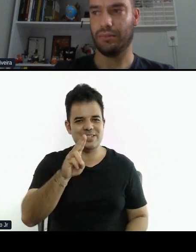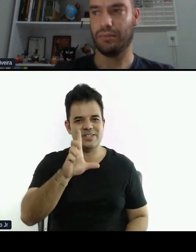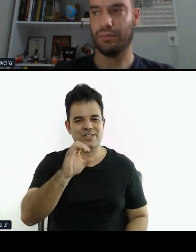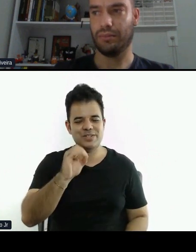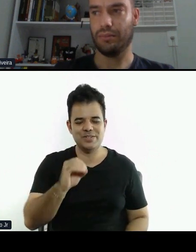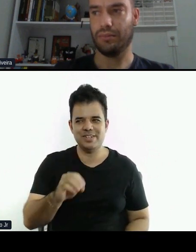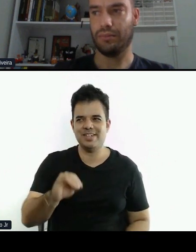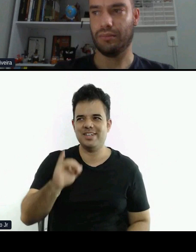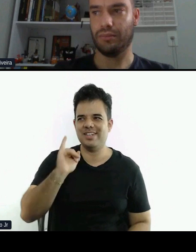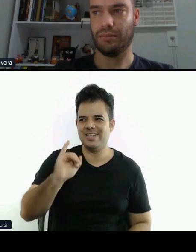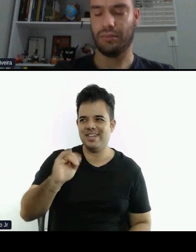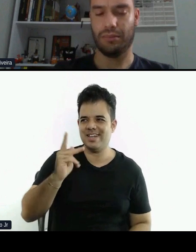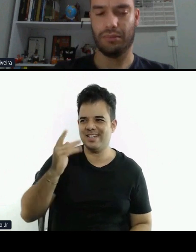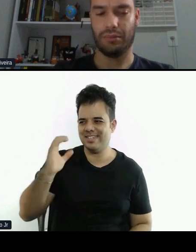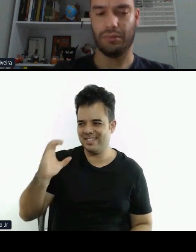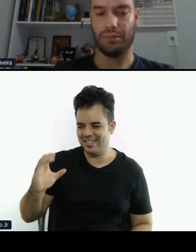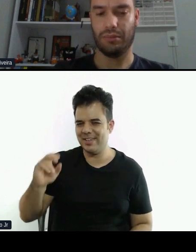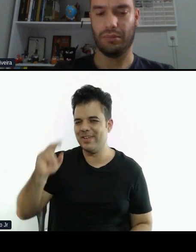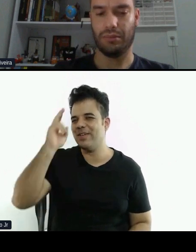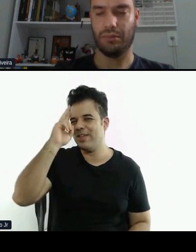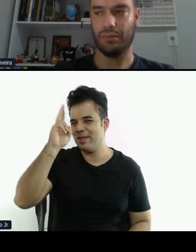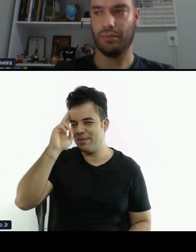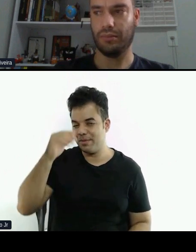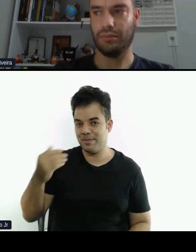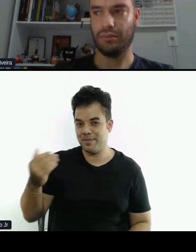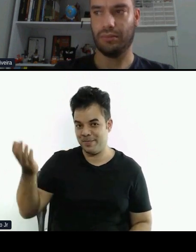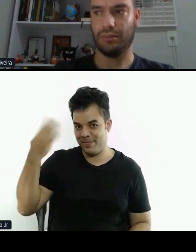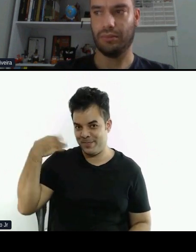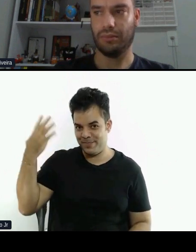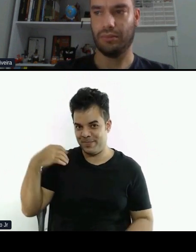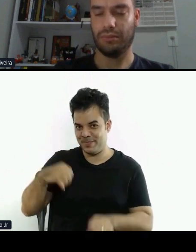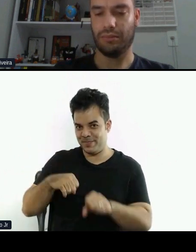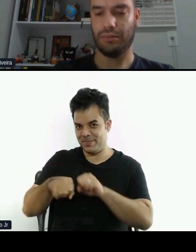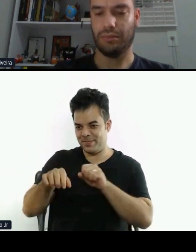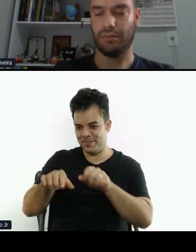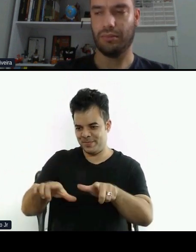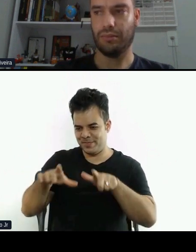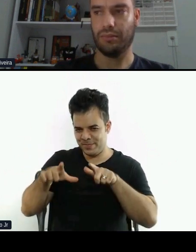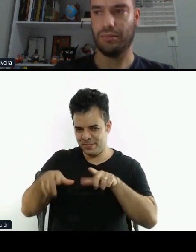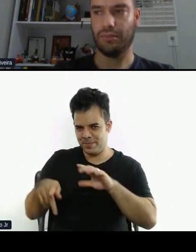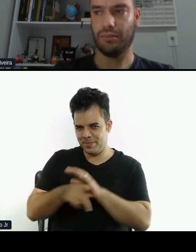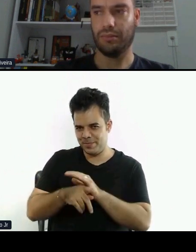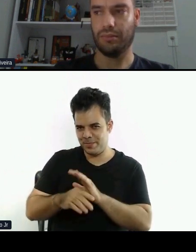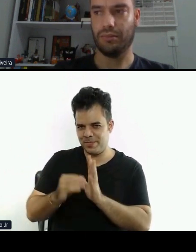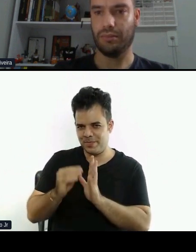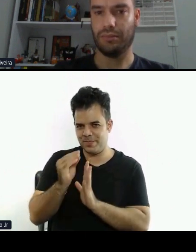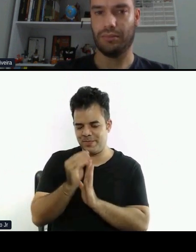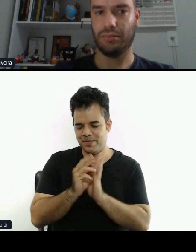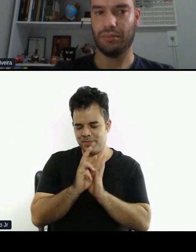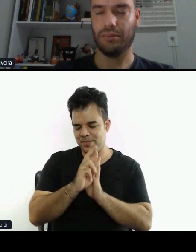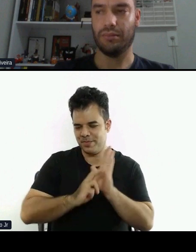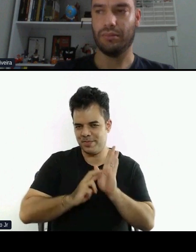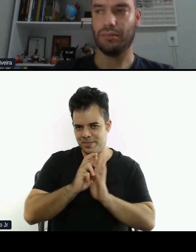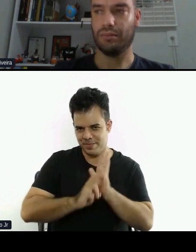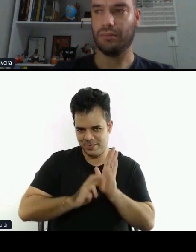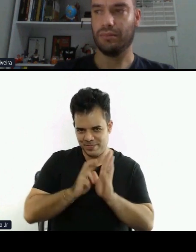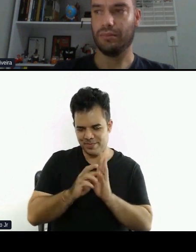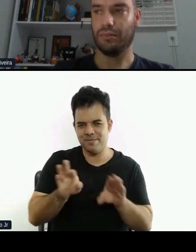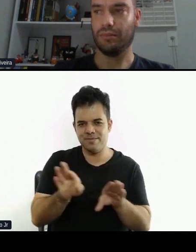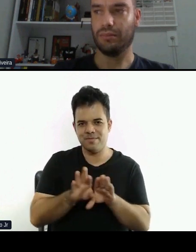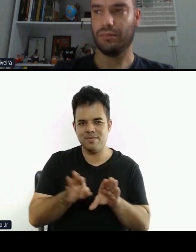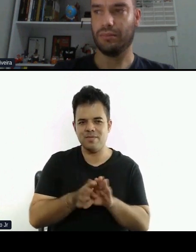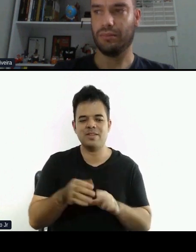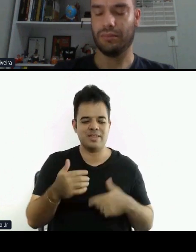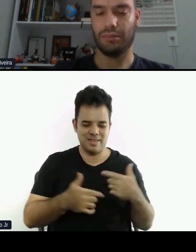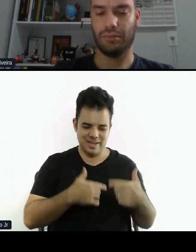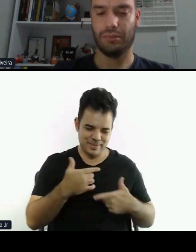me lembrei, na minha graduação, a minha foi em ciência da computação, a gente teve a disciplina de IHC e lá a gente trabalhou esses temas.